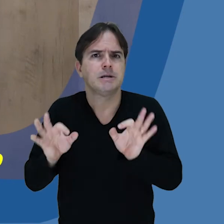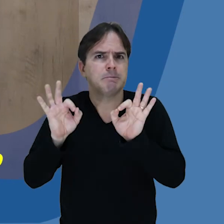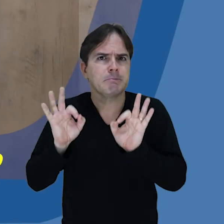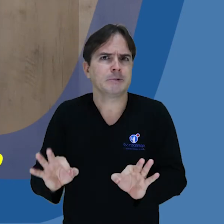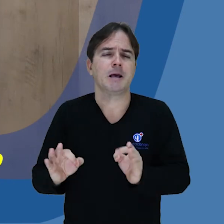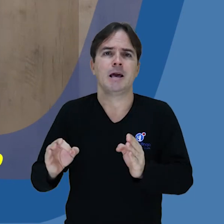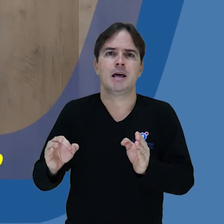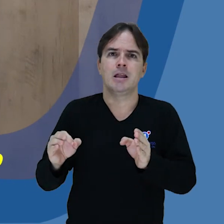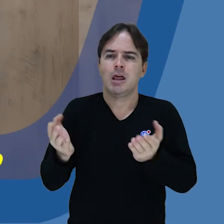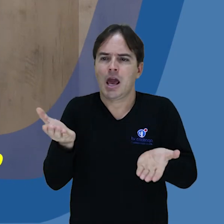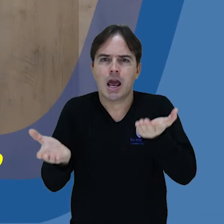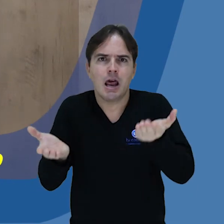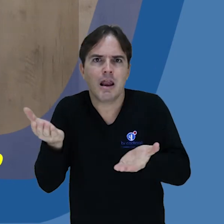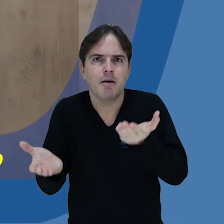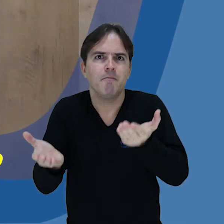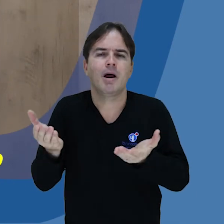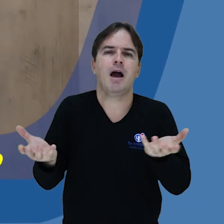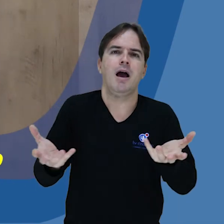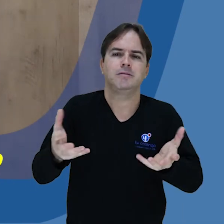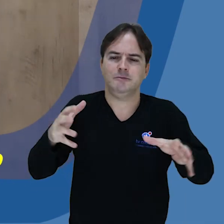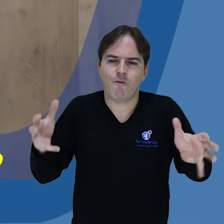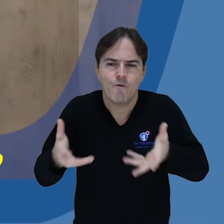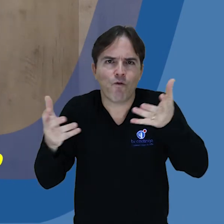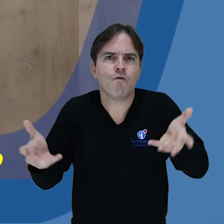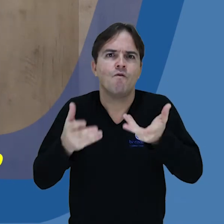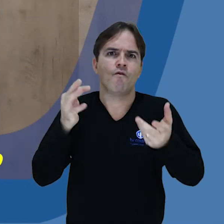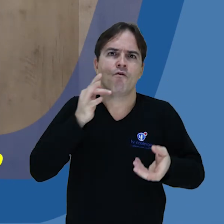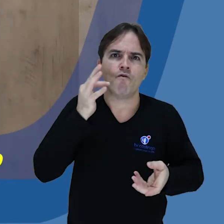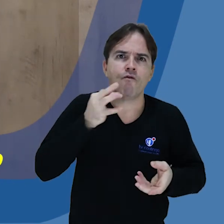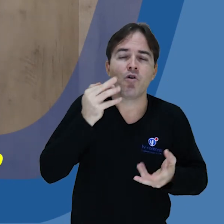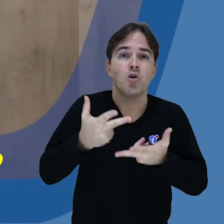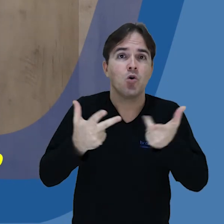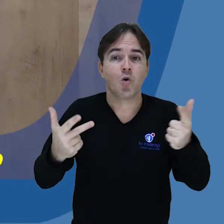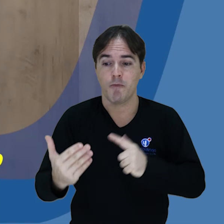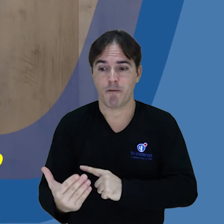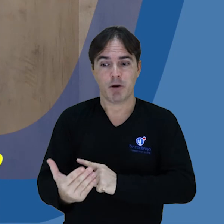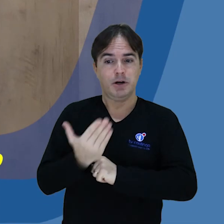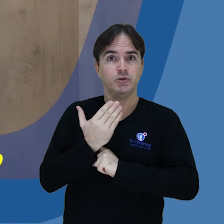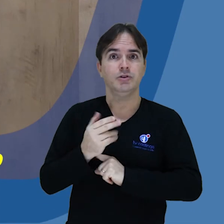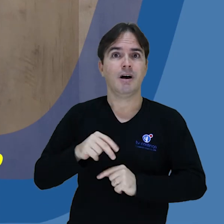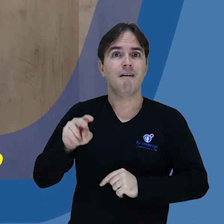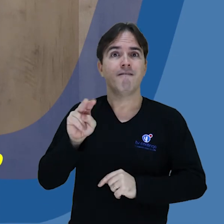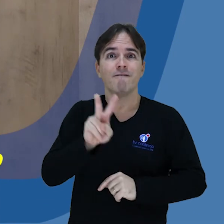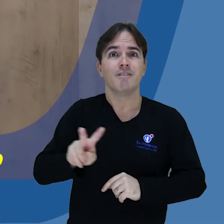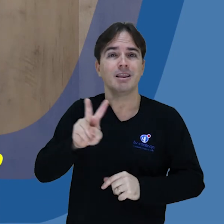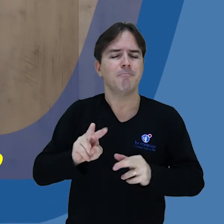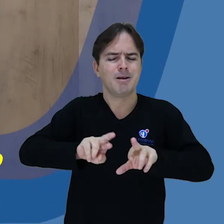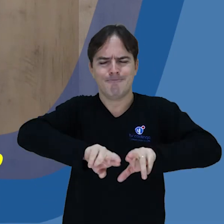vegetais, frutas, uma alimentação balanceada que vai te fornecer já a quantidade de vitaminas que você